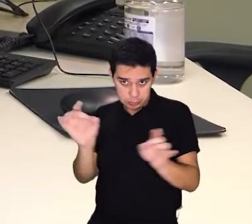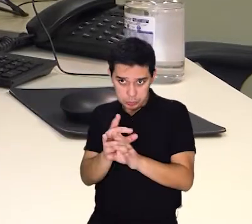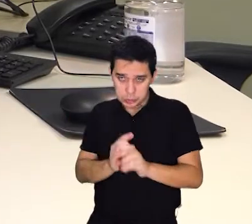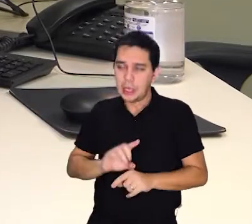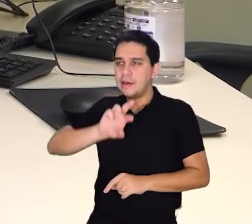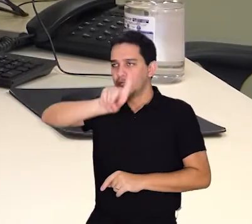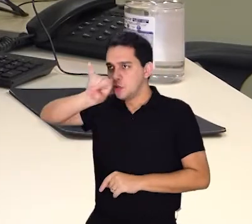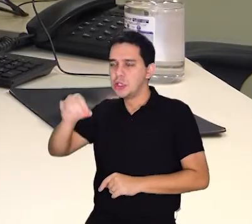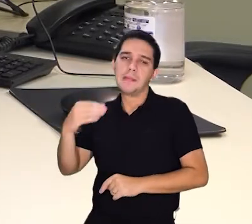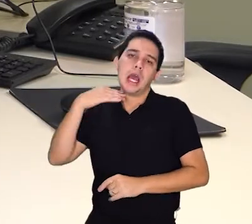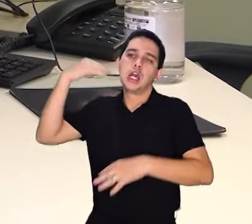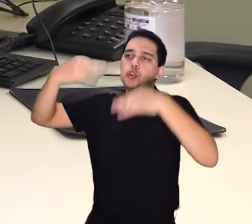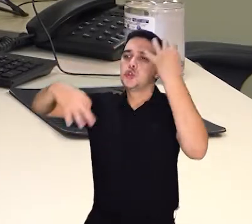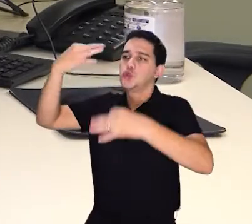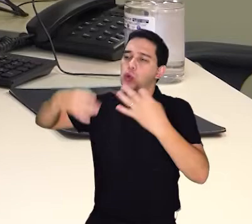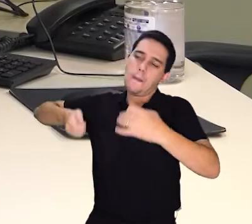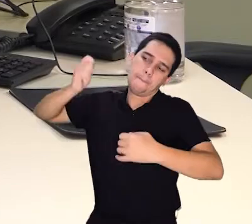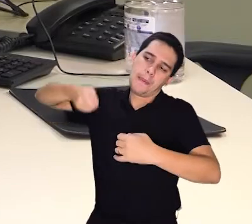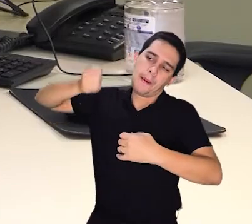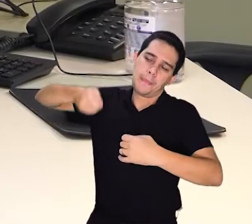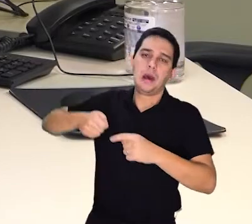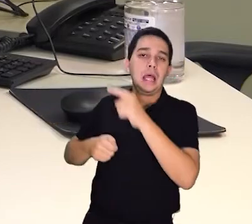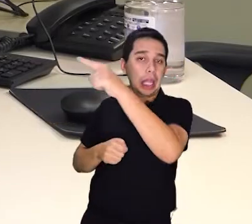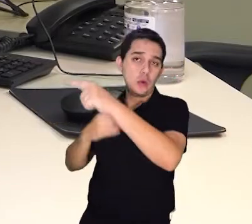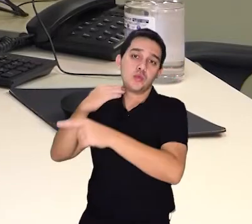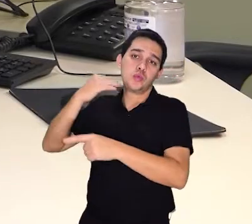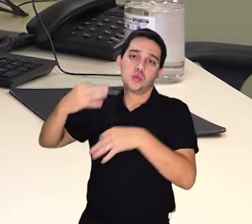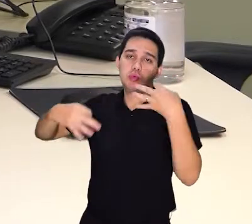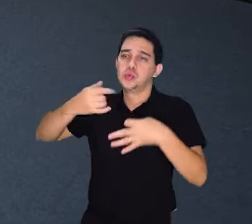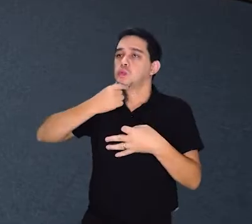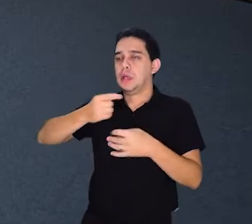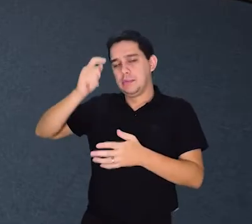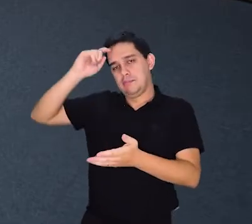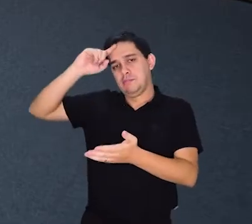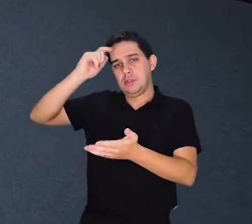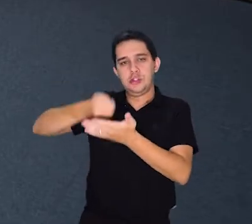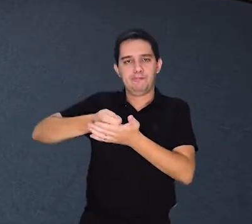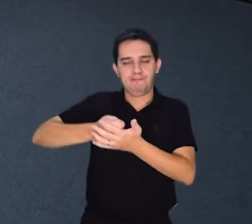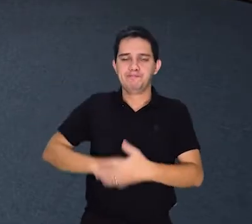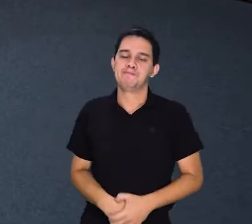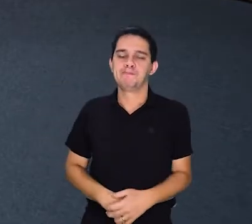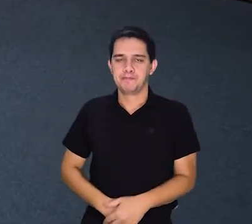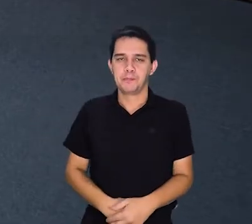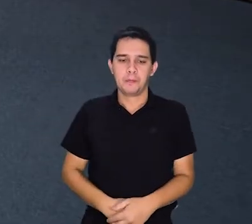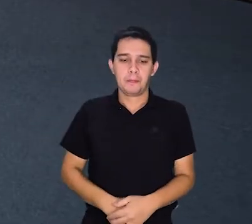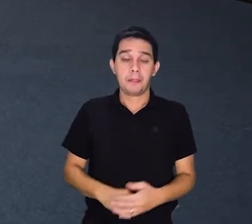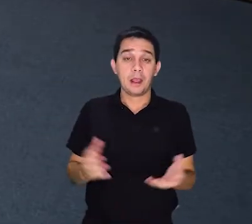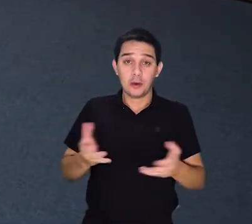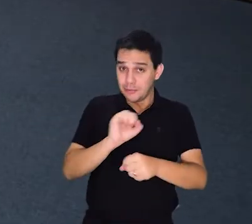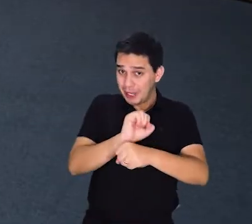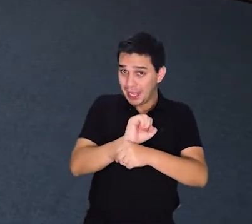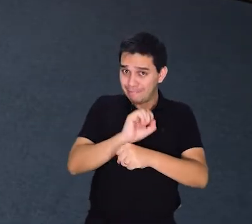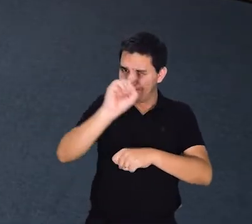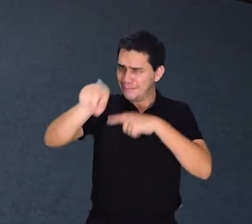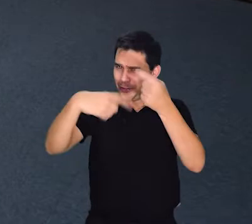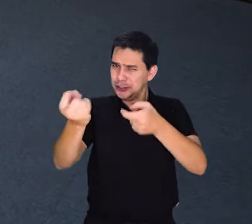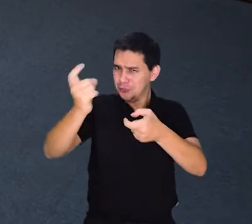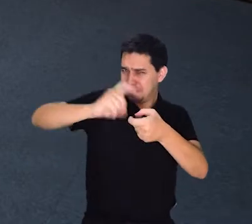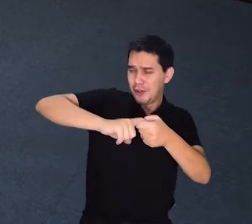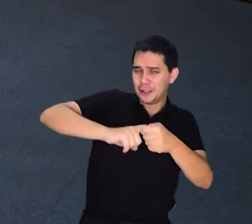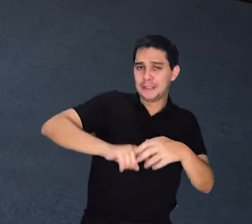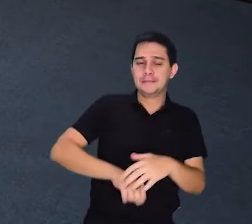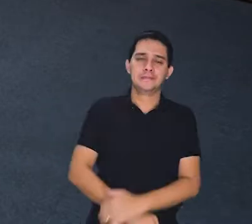julgados através da sentença prolatada pelo juízo da 19ª Vara Criminal. Agora nós vamos fazer uma pequena pausa. Não saia